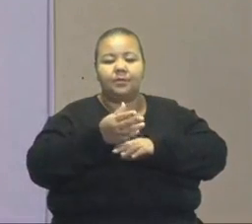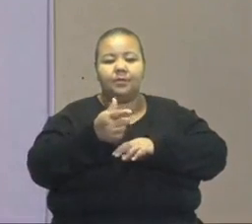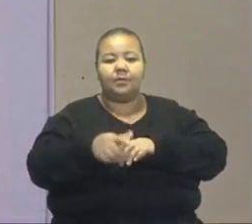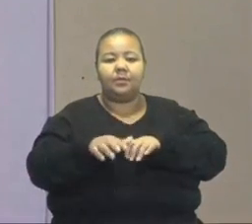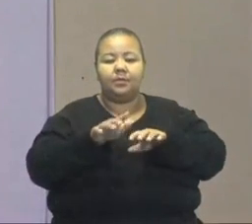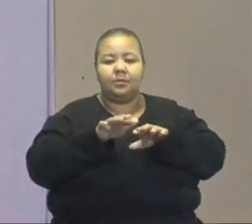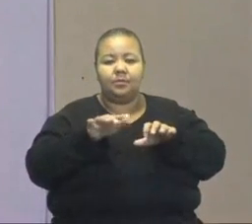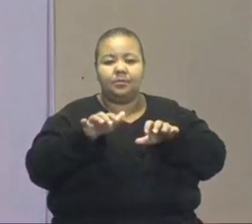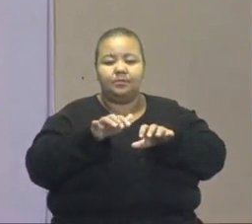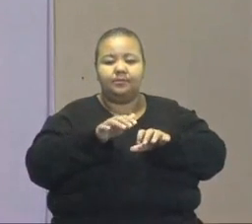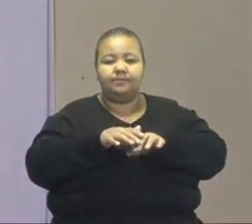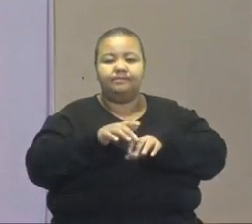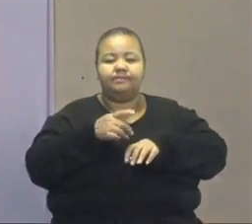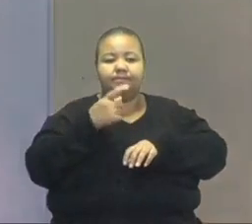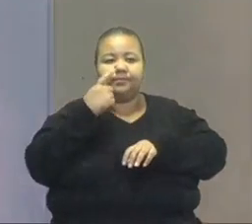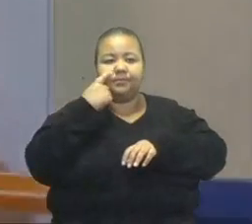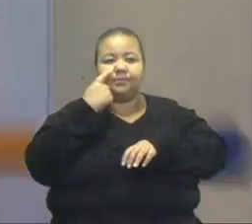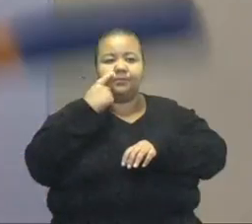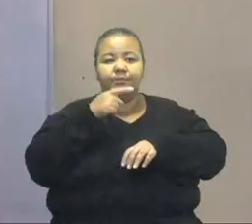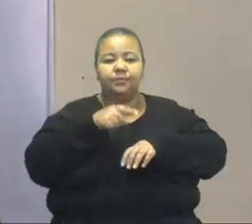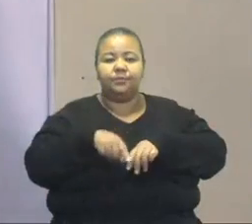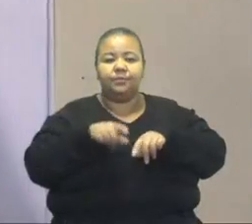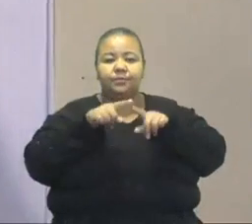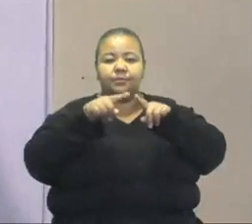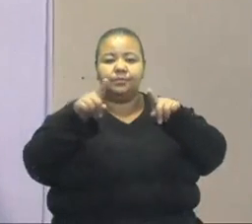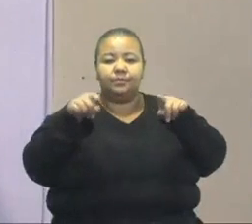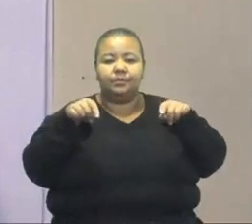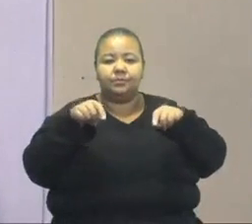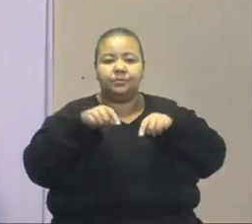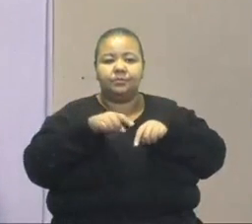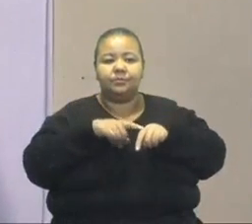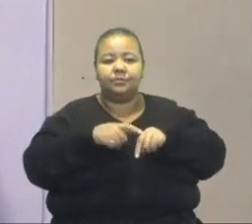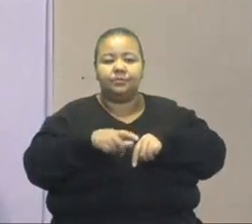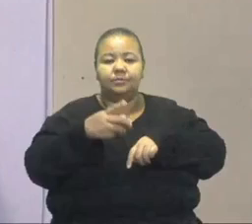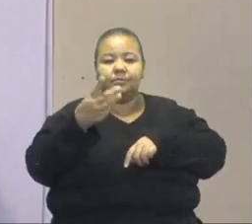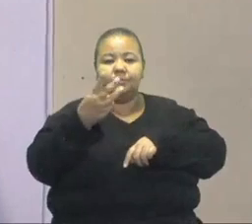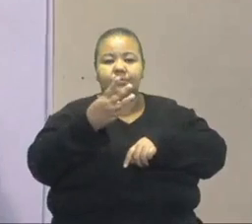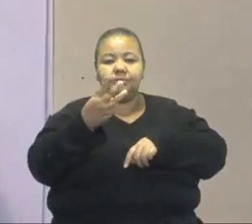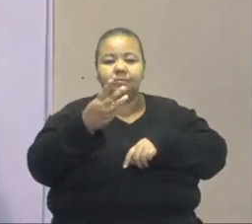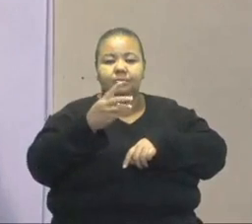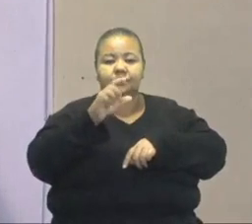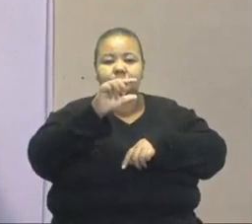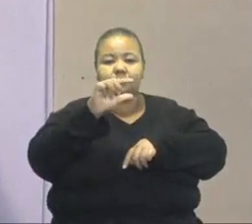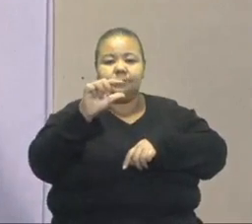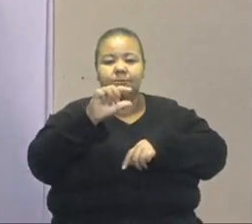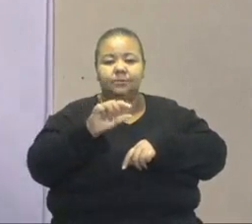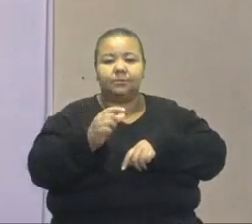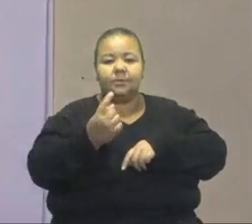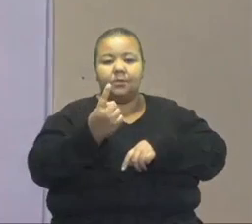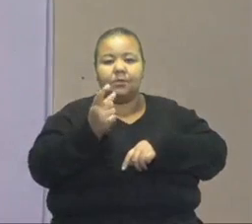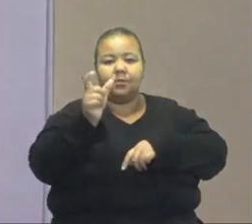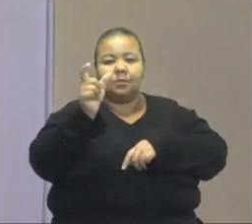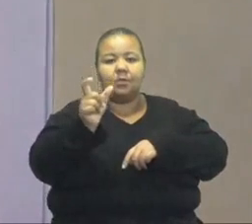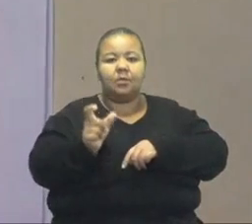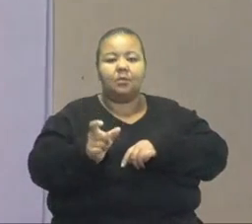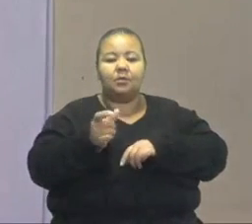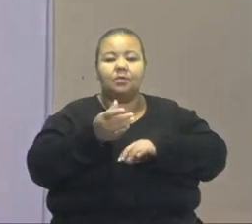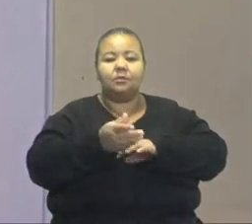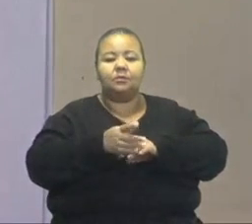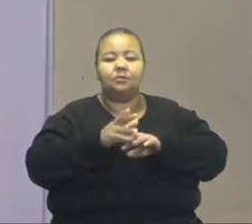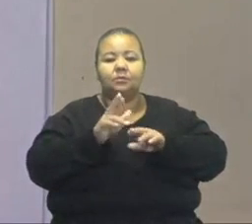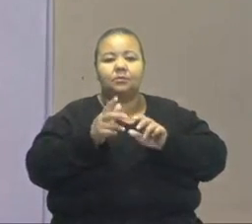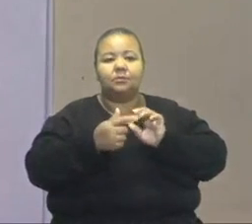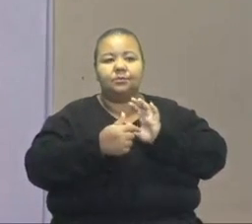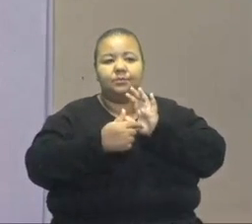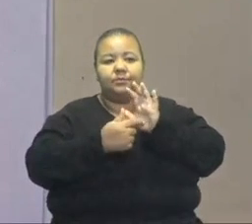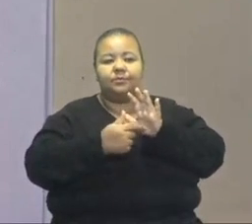nossa resposta. Então, veja aqui que a nossa matriz, ela tem 3 linhas e uma coluna, assim como